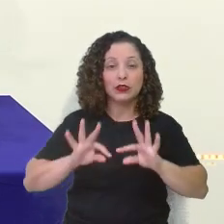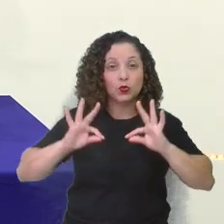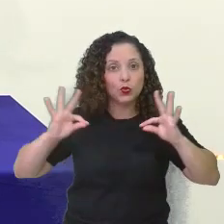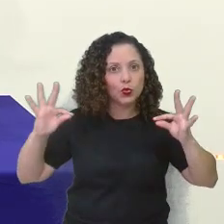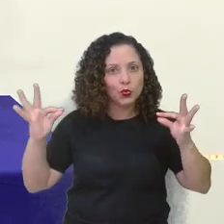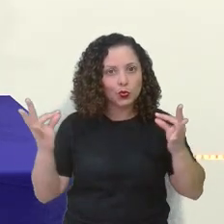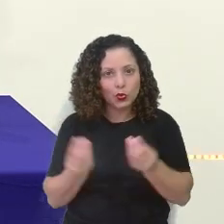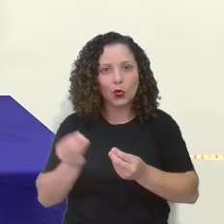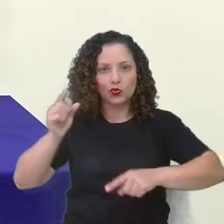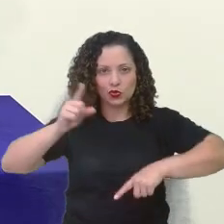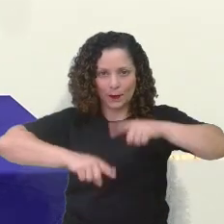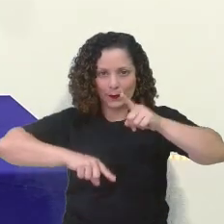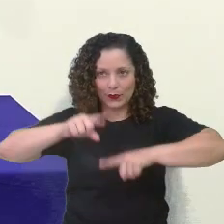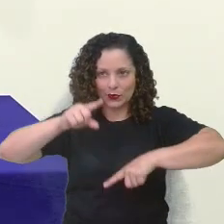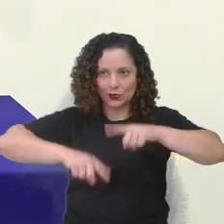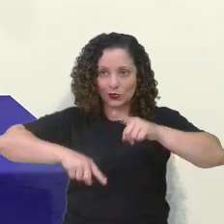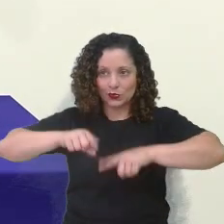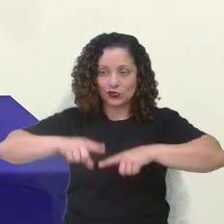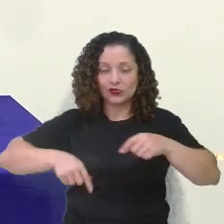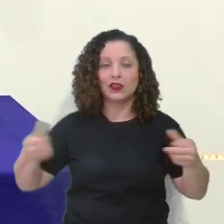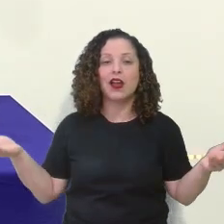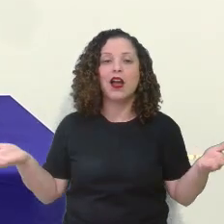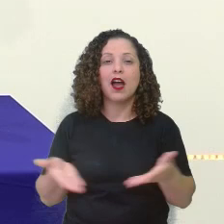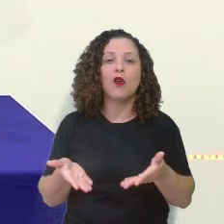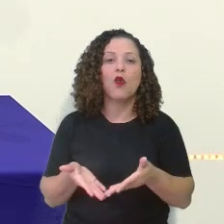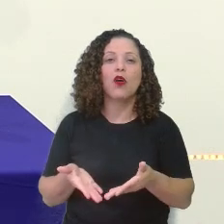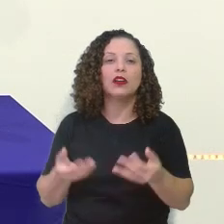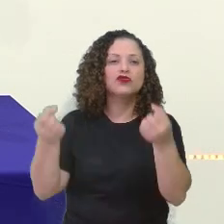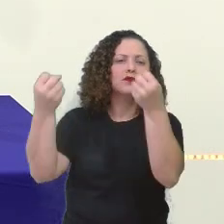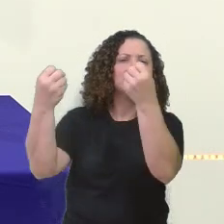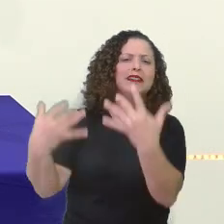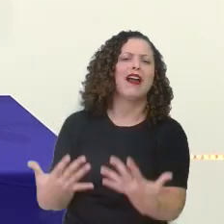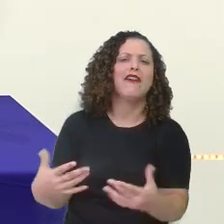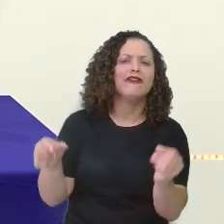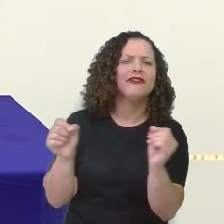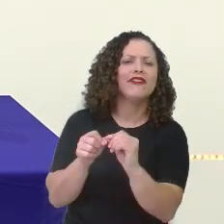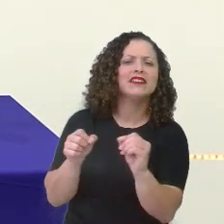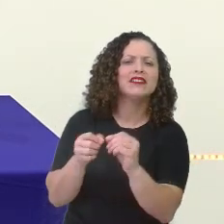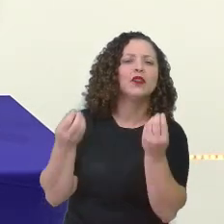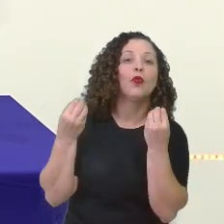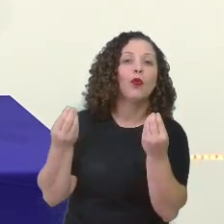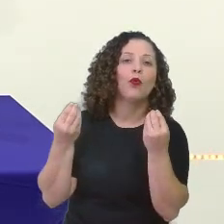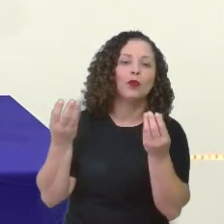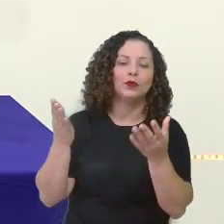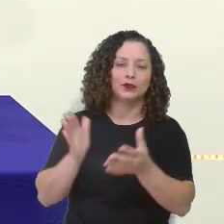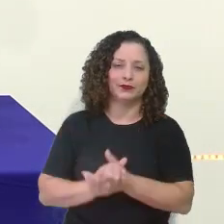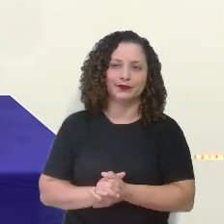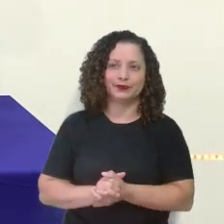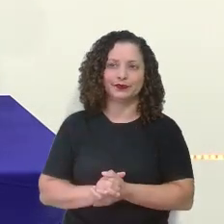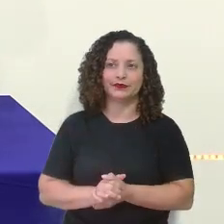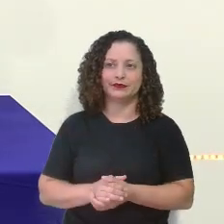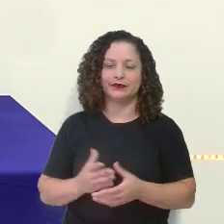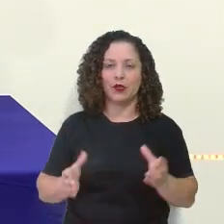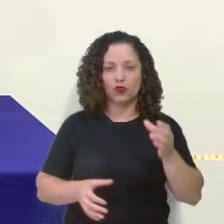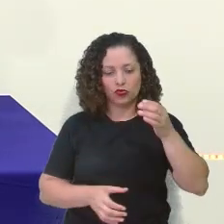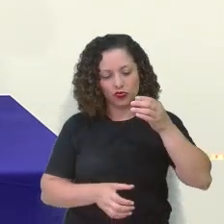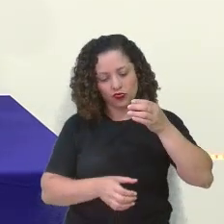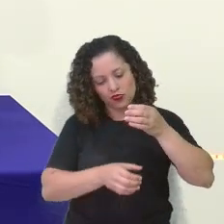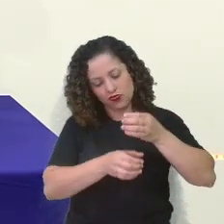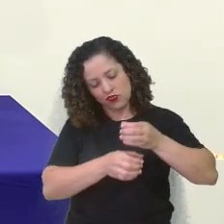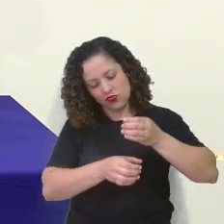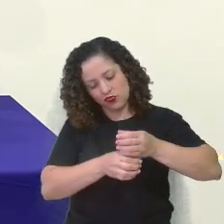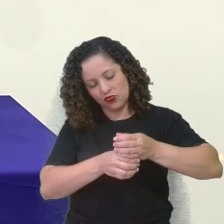eu preciso. Agora eu tenho como fazer, olha o passo a passo. Junte os dois rolinhos de